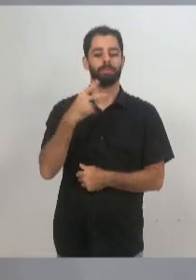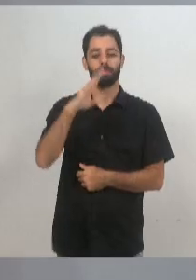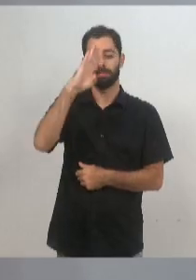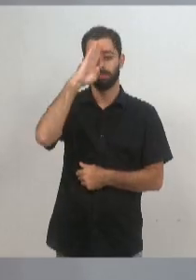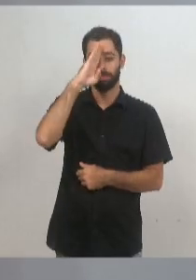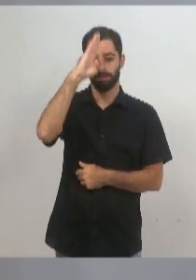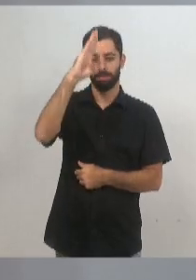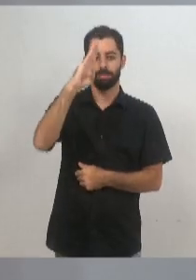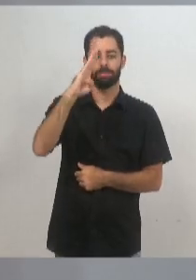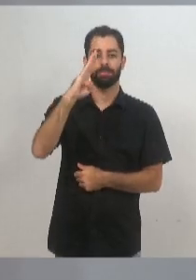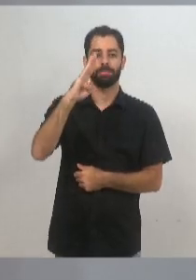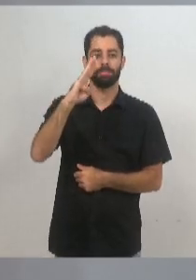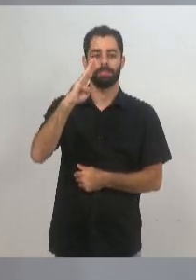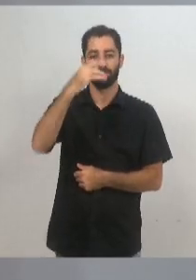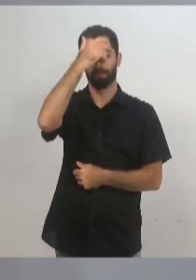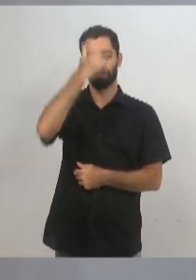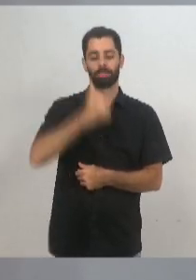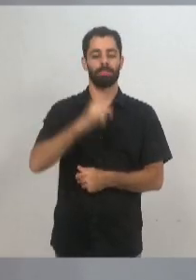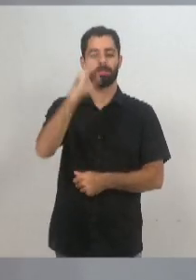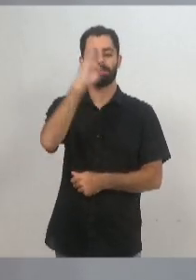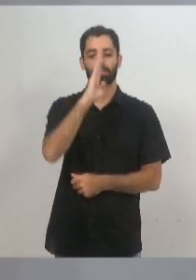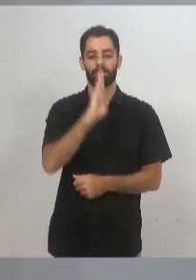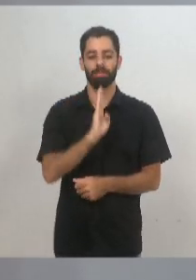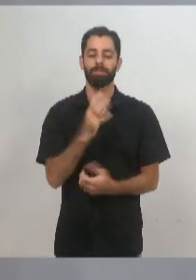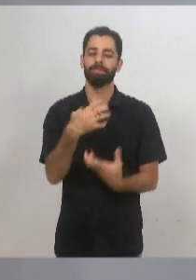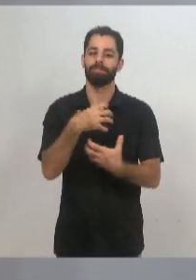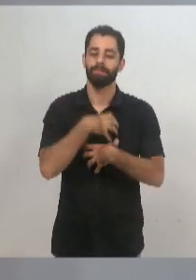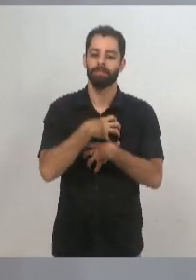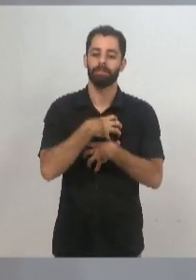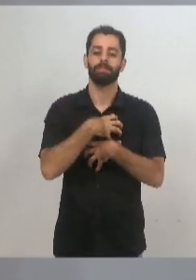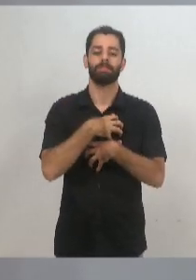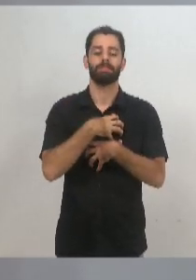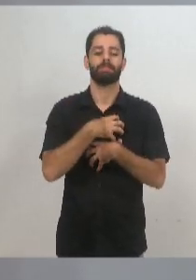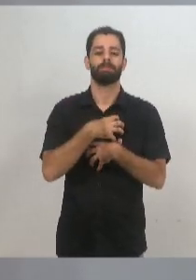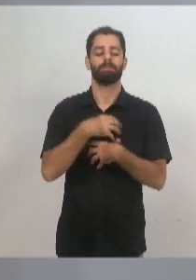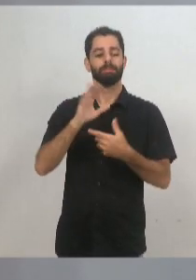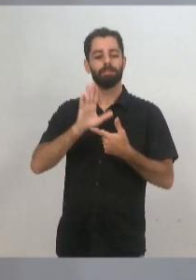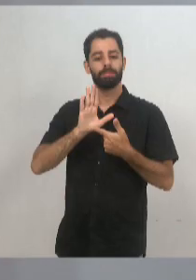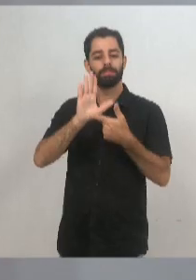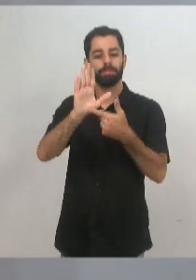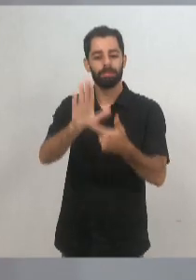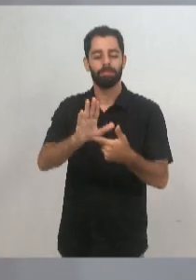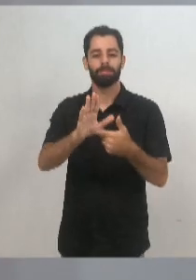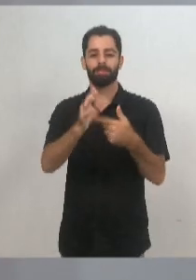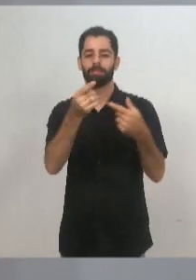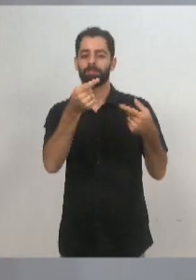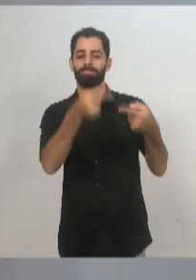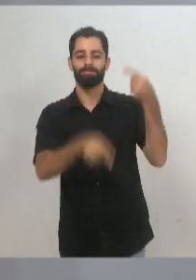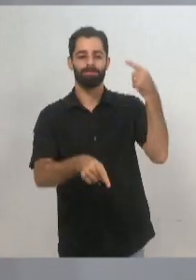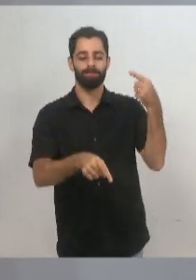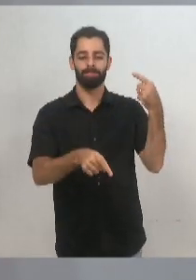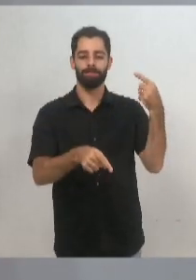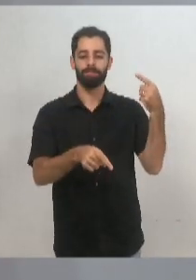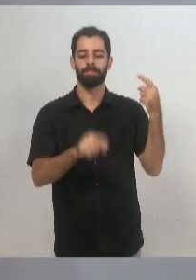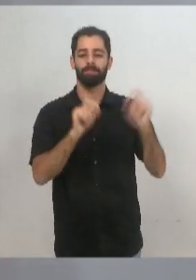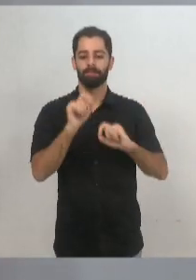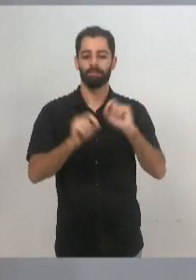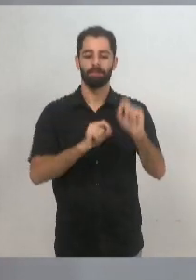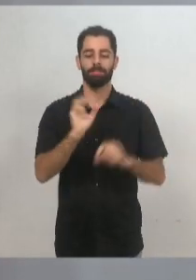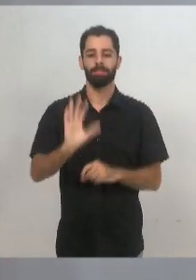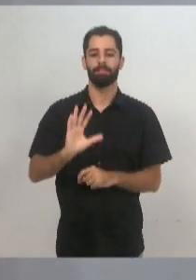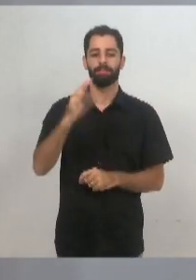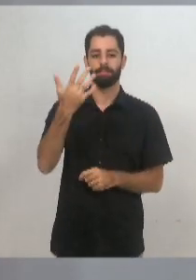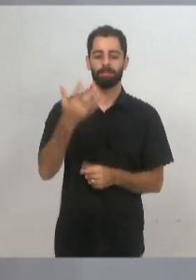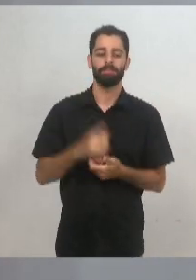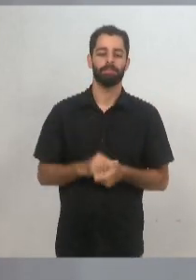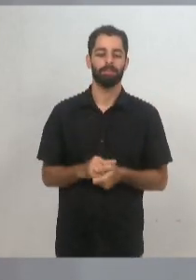como brasileira, eu me sinto na obrigação de me manifestar de forma contrária ao que está acontecendo.